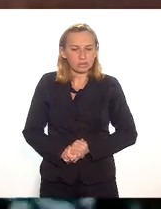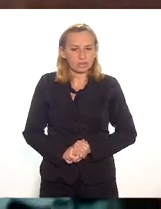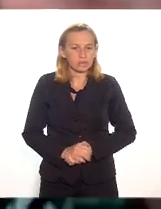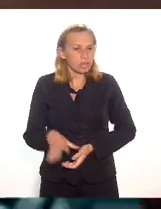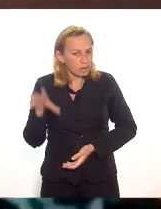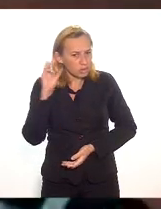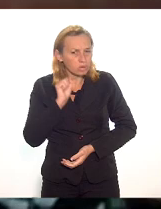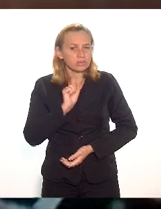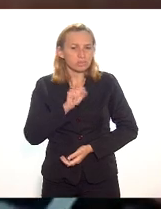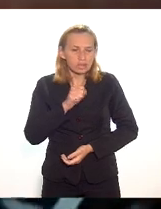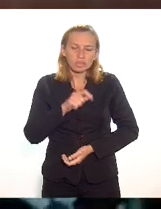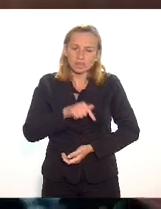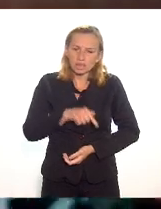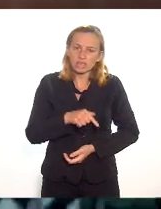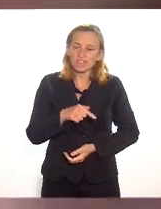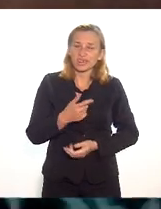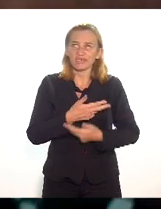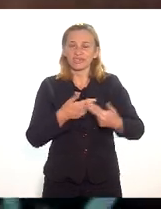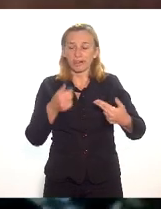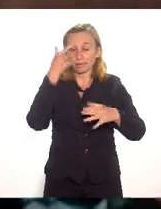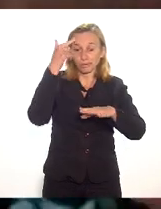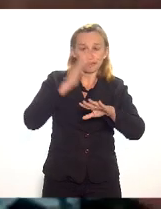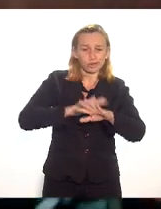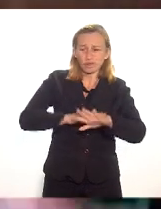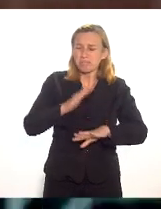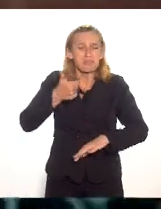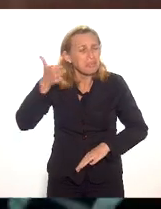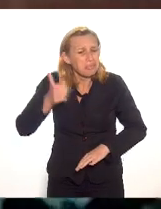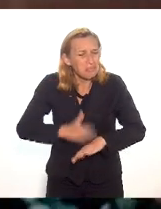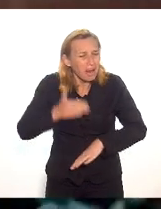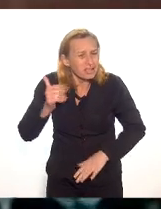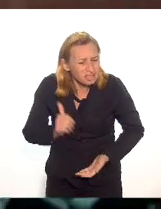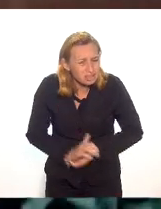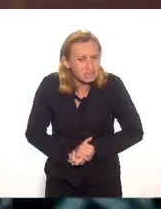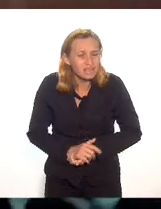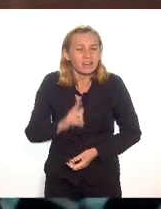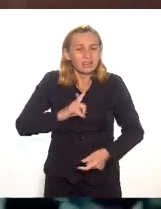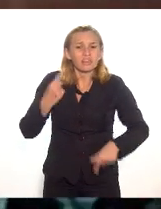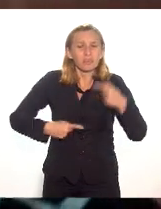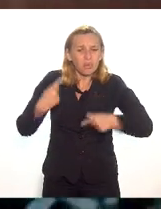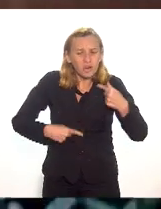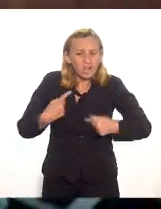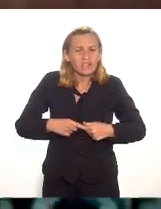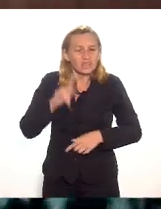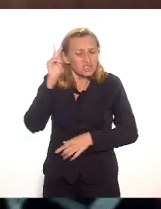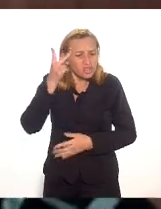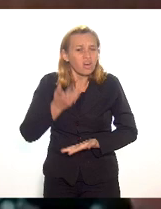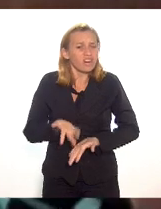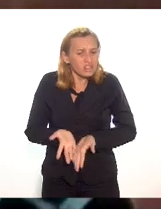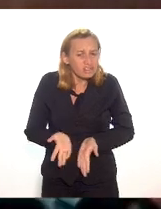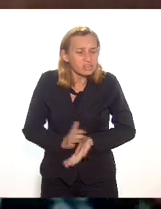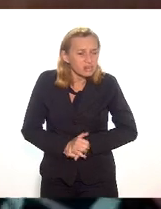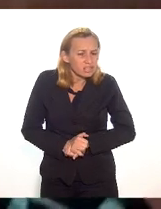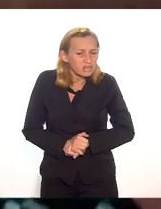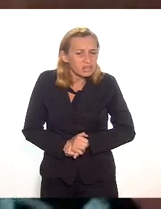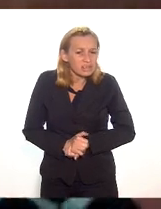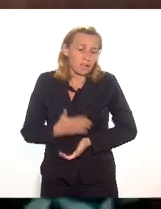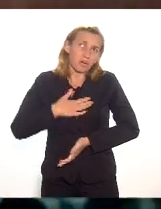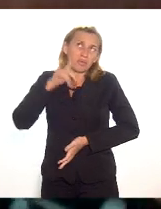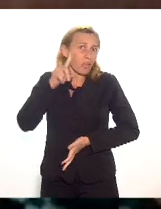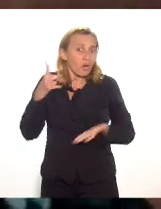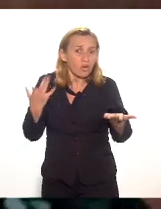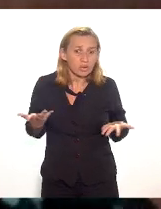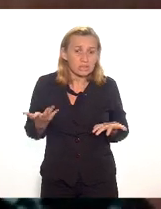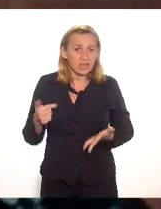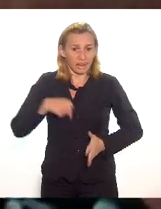uma... Não pode ter ideologia. O que mais existe na política, historicamente, são ideologias, pelo amor de Deus. Isso